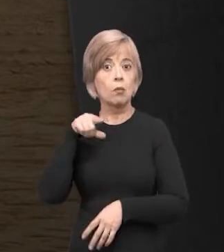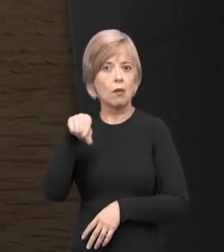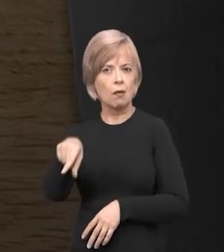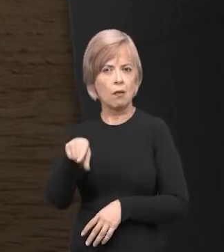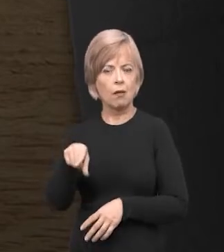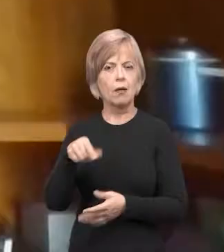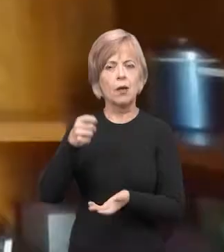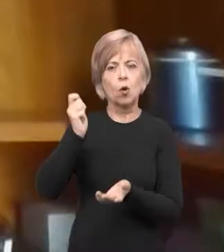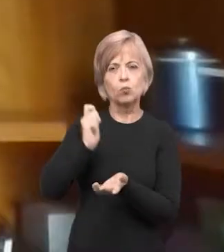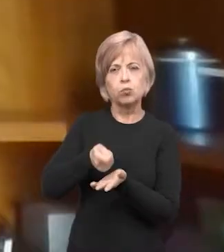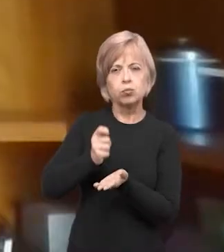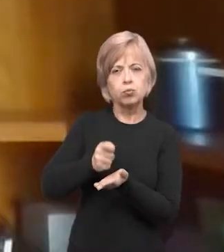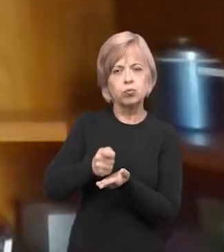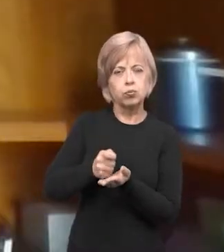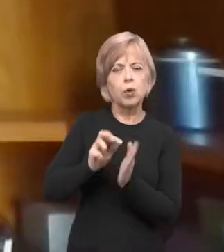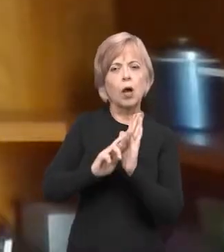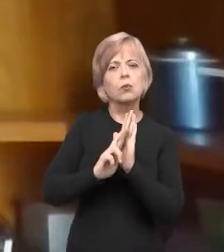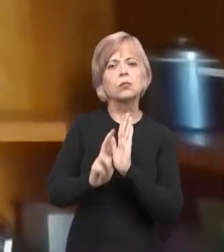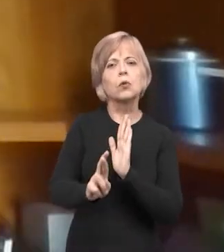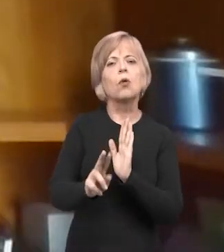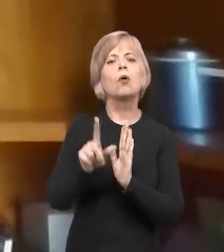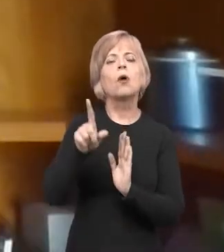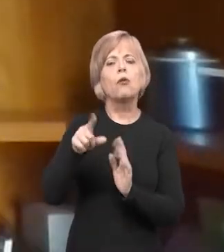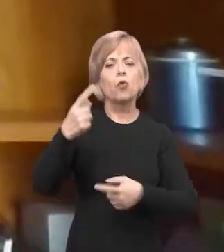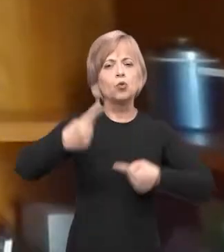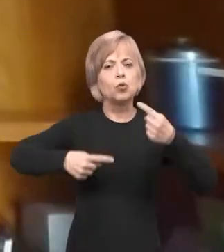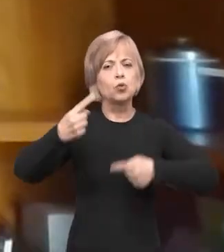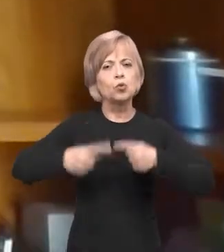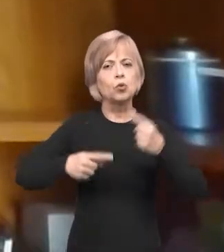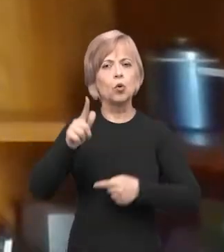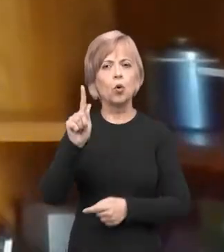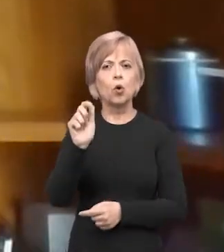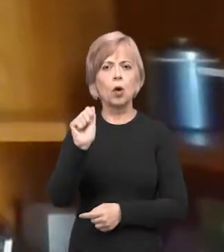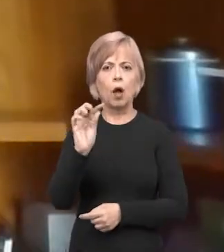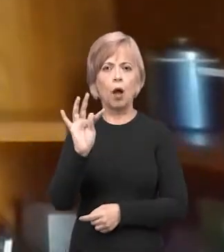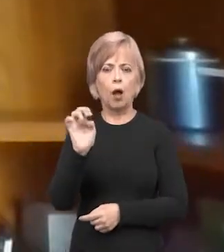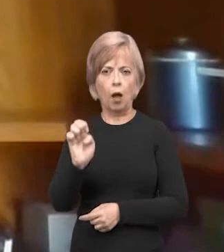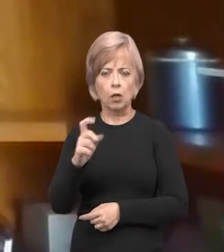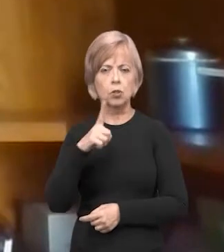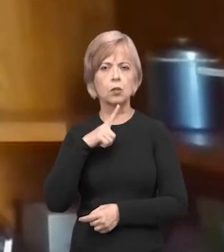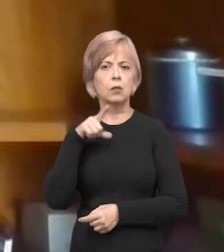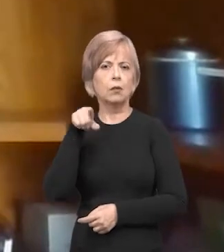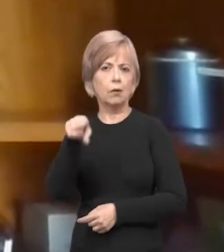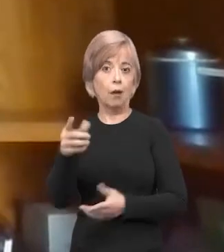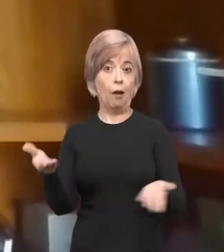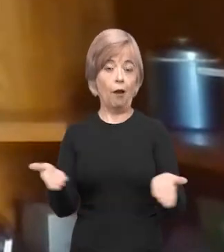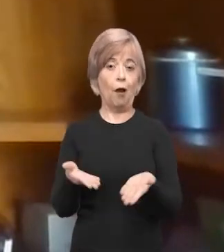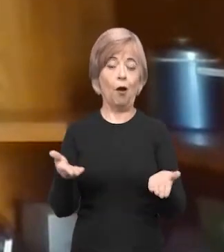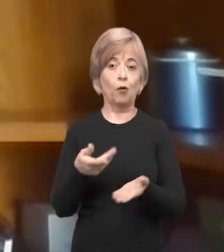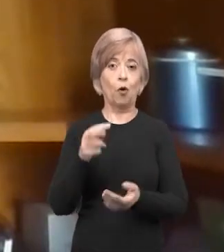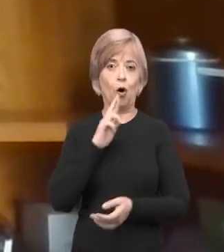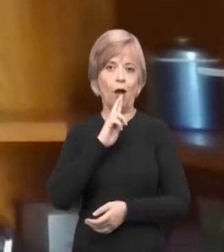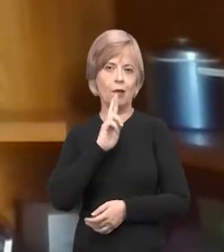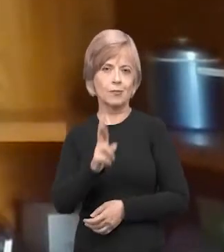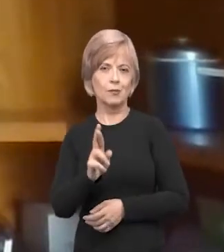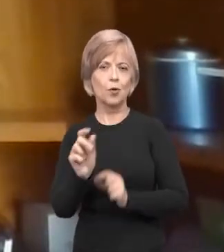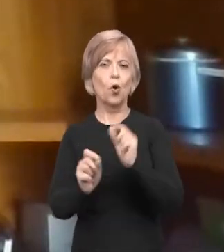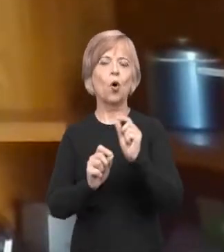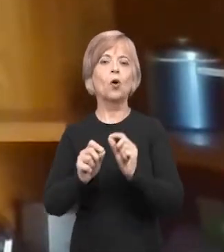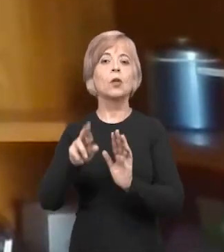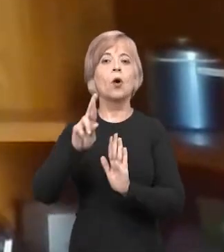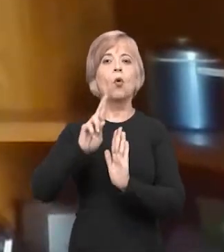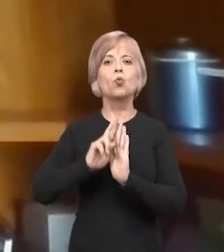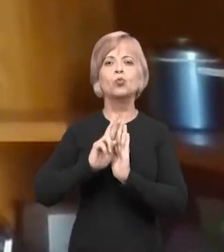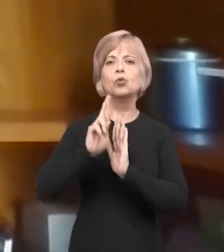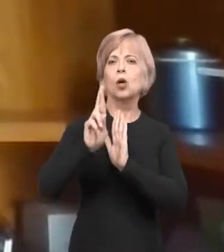pela Supervia foram previamente discutidos com o GAT, e nós tínhamos ali, então, temos agora um resultado, um